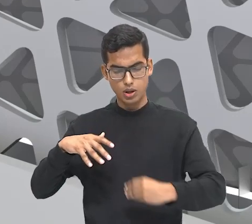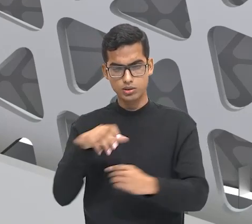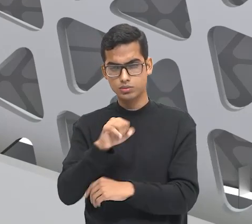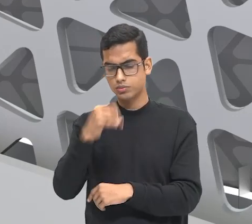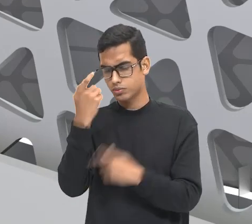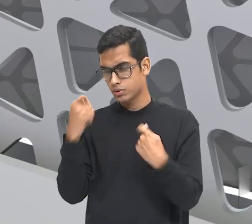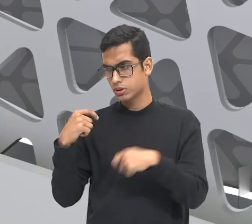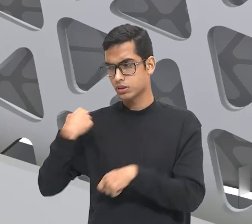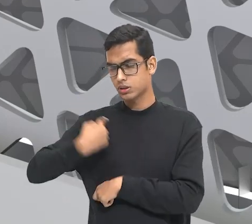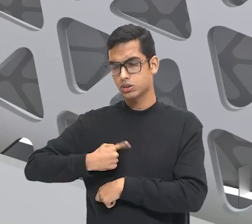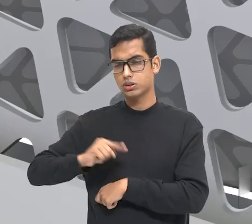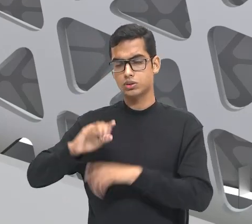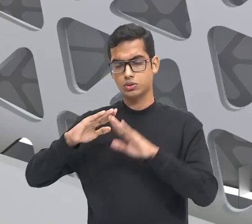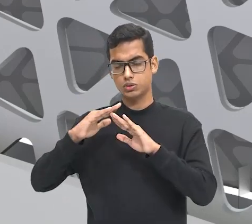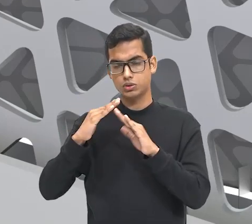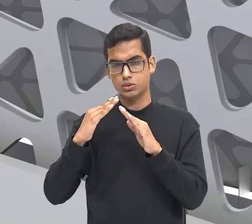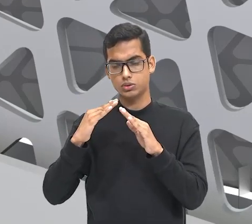ali